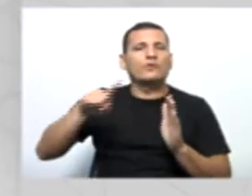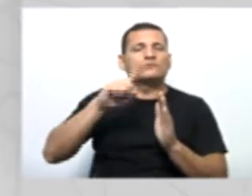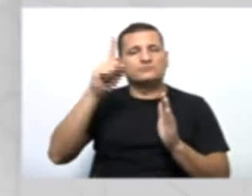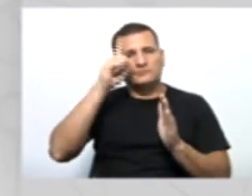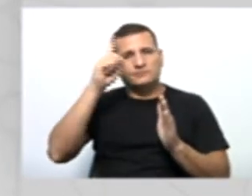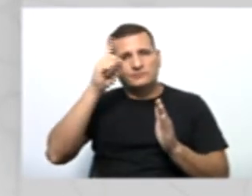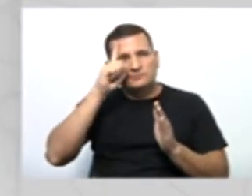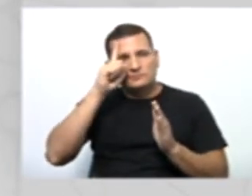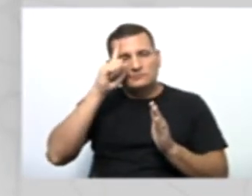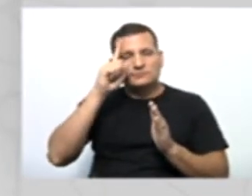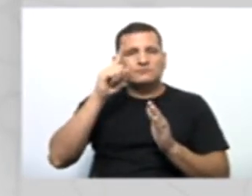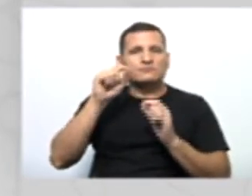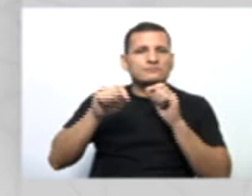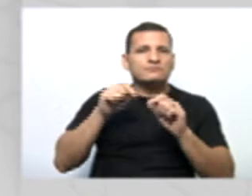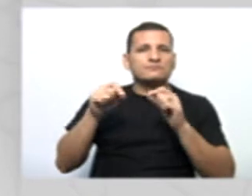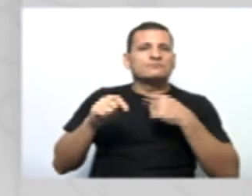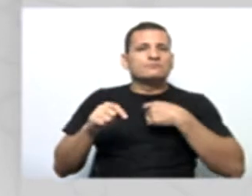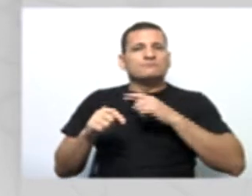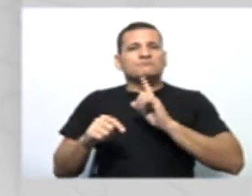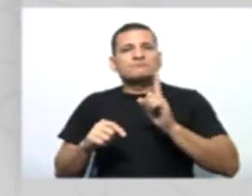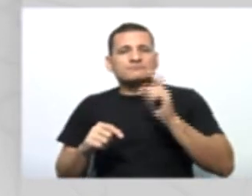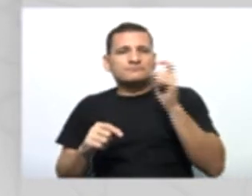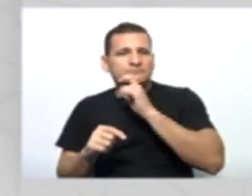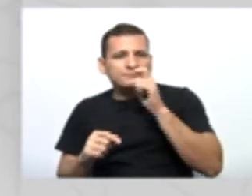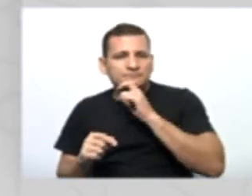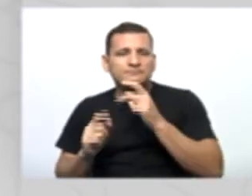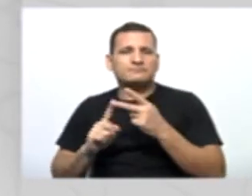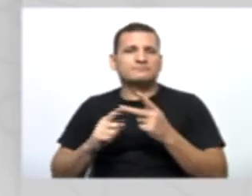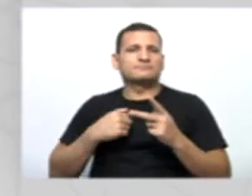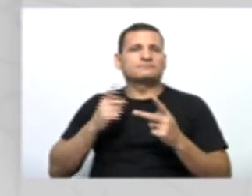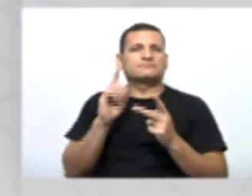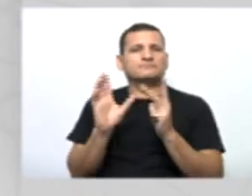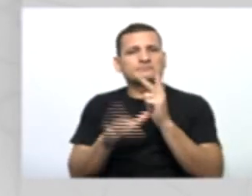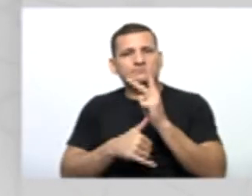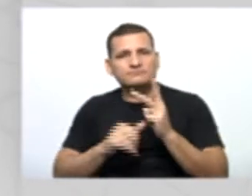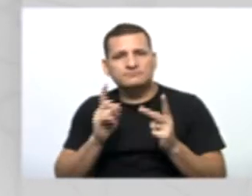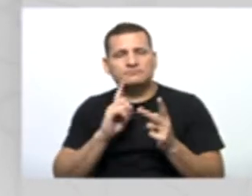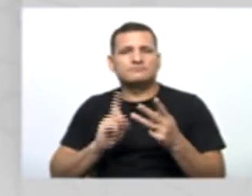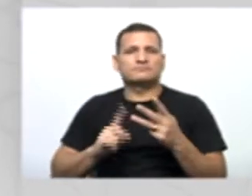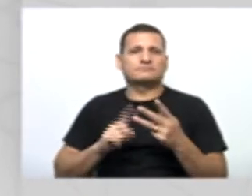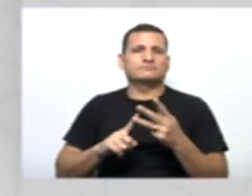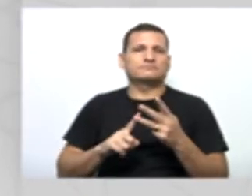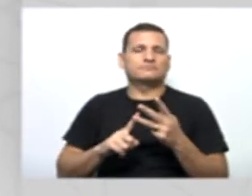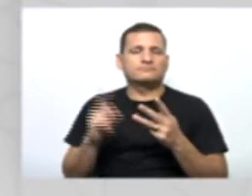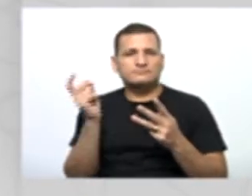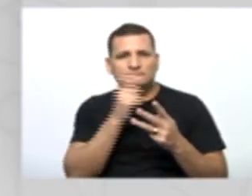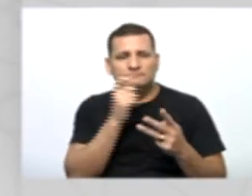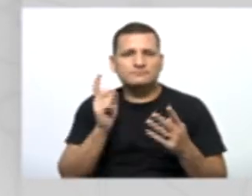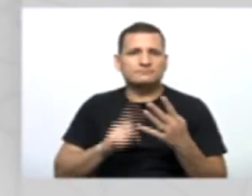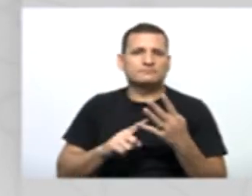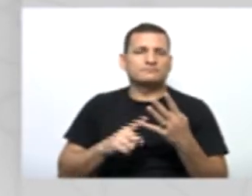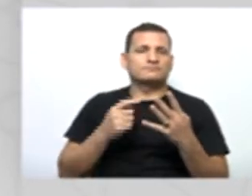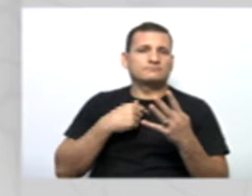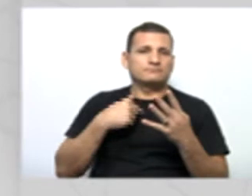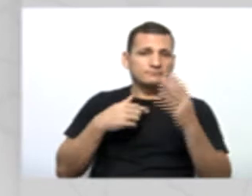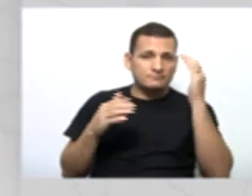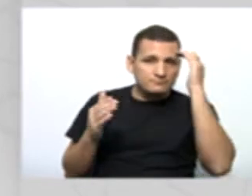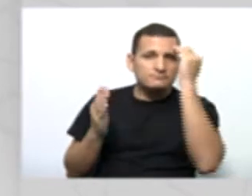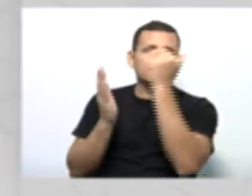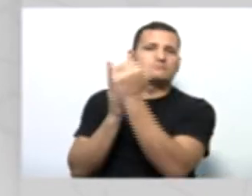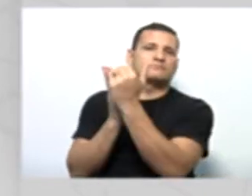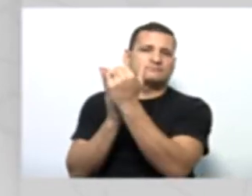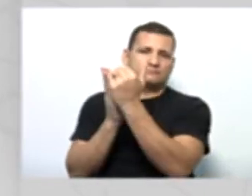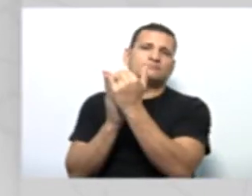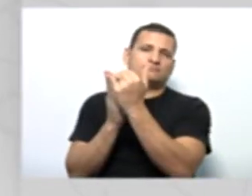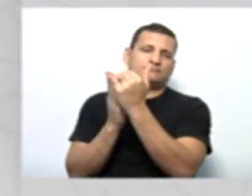É no dia a dia que eu não devo mentir, que eu não roubo, que eu não conto uma mentira, que eu obedeço os meus